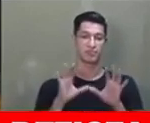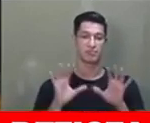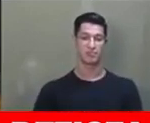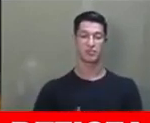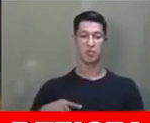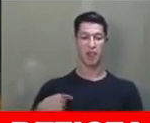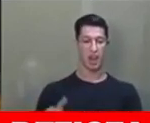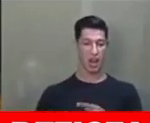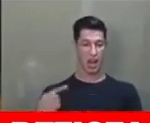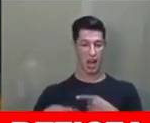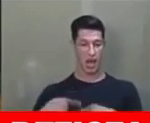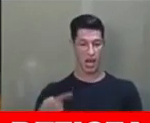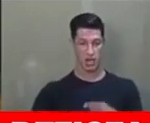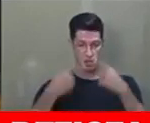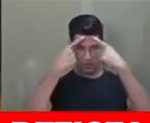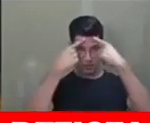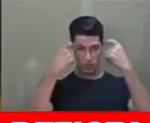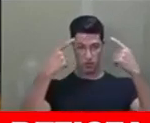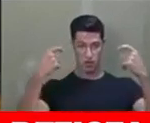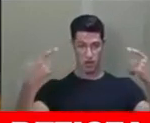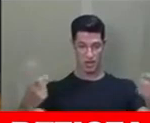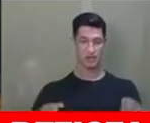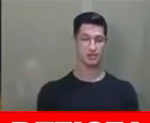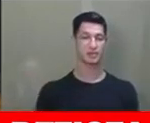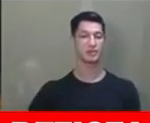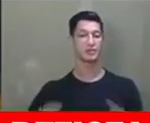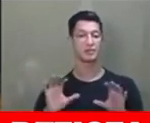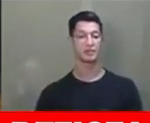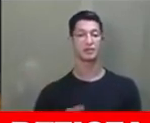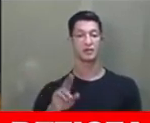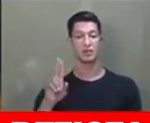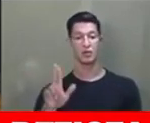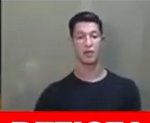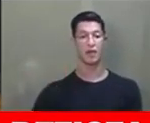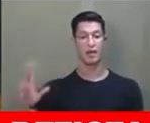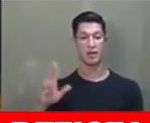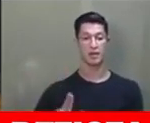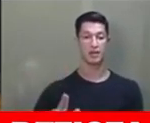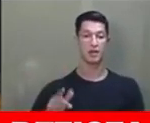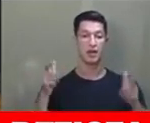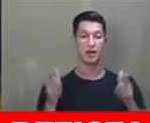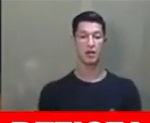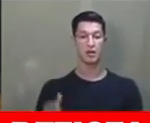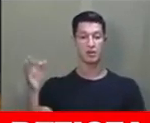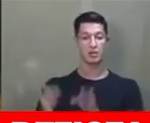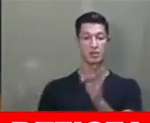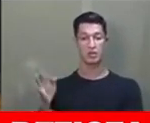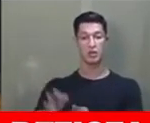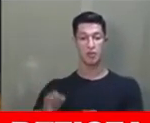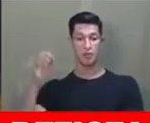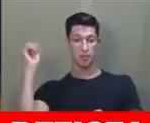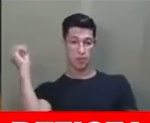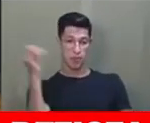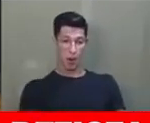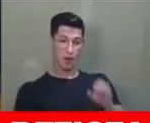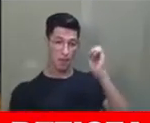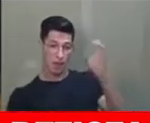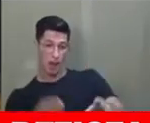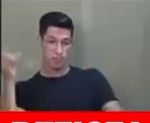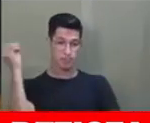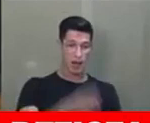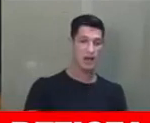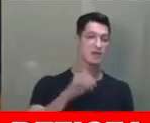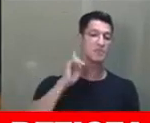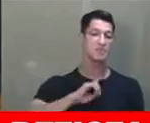uma sequência de violência que vem sendo aumentada. Em Uberlândia, onde jogaram bombas com fezes, lá em Minas